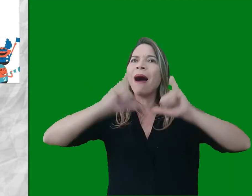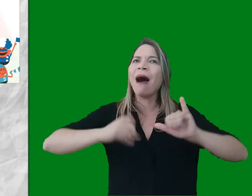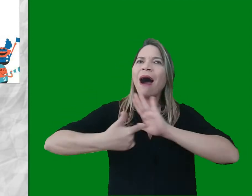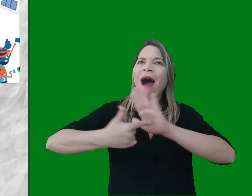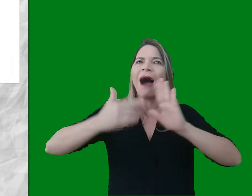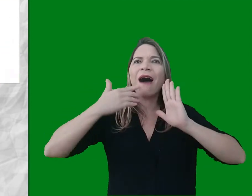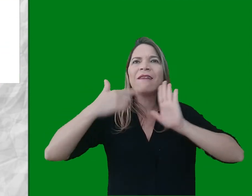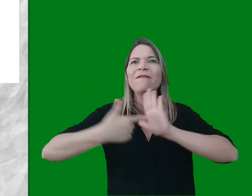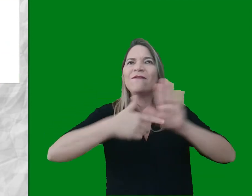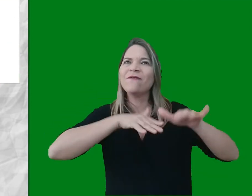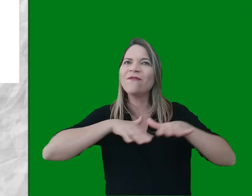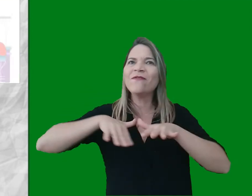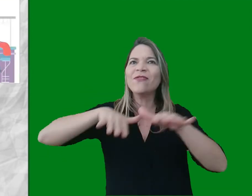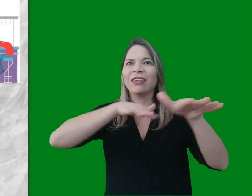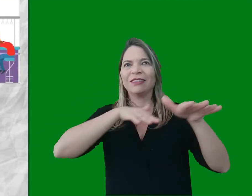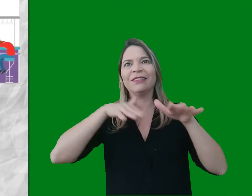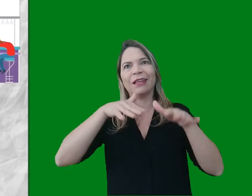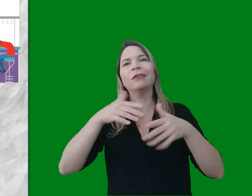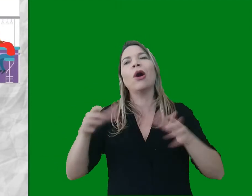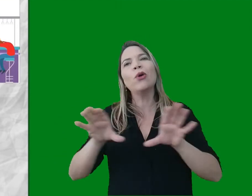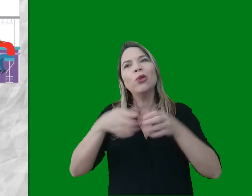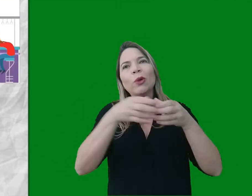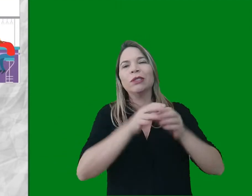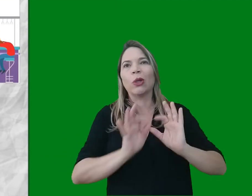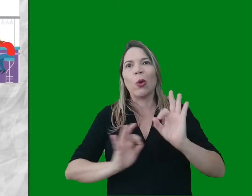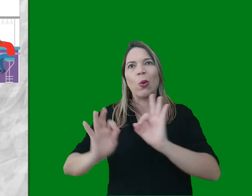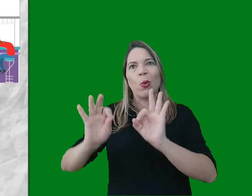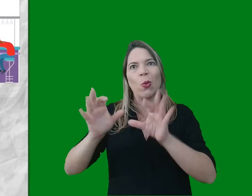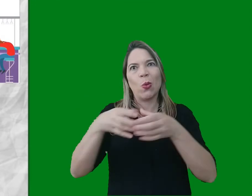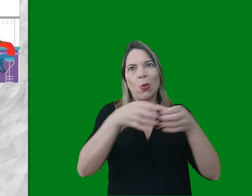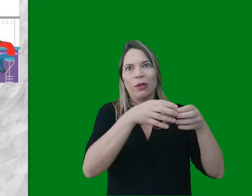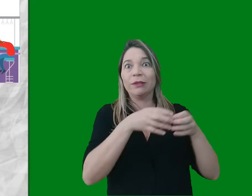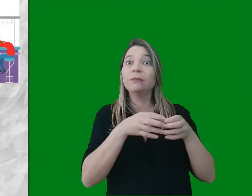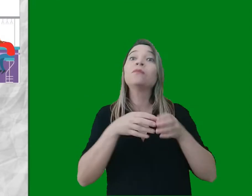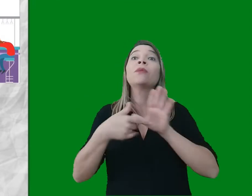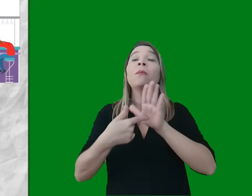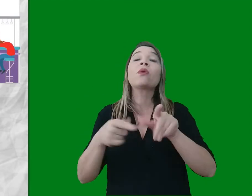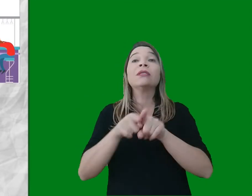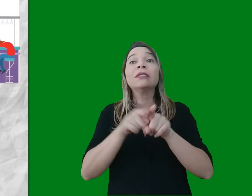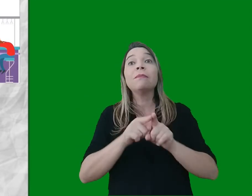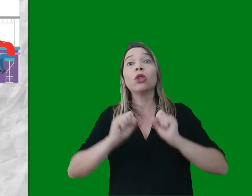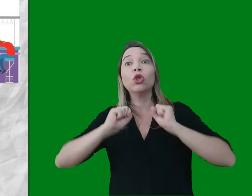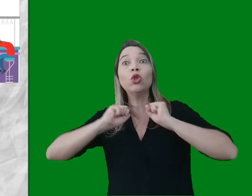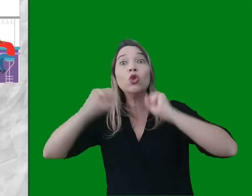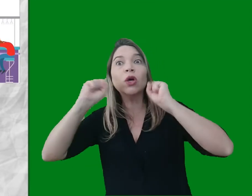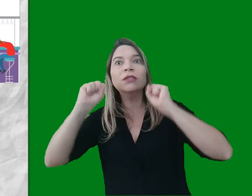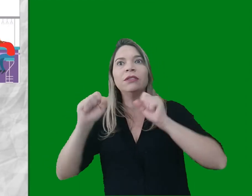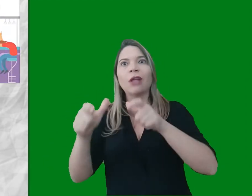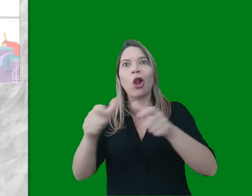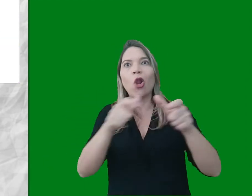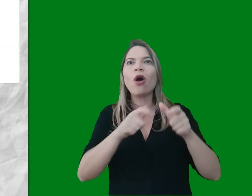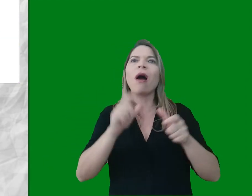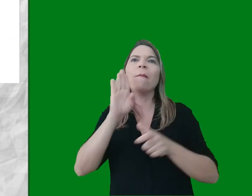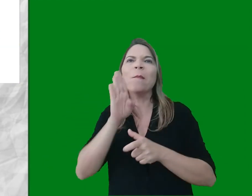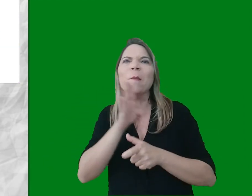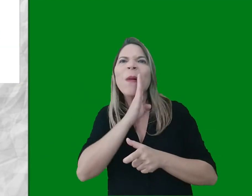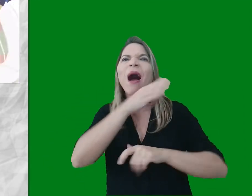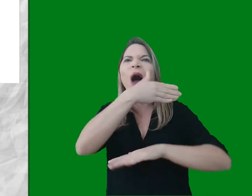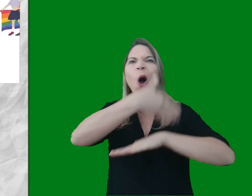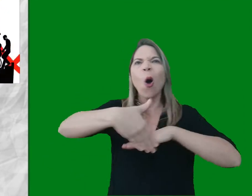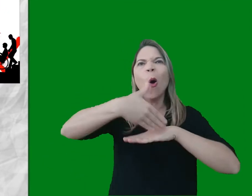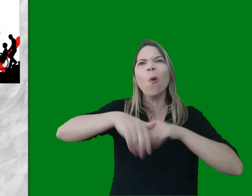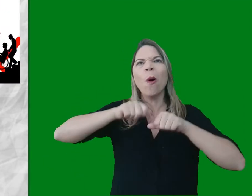das torcidas organizadas. Em seguida, os autores apontam outros espaços onde o torcer é manifestado, como bares e ruas. Por